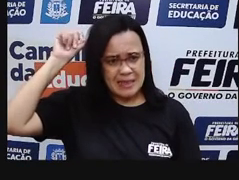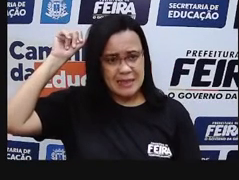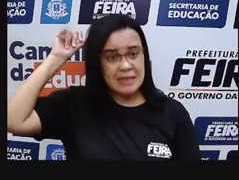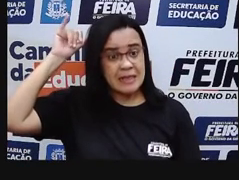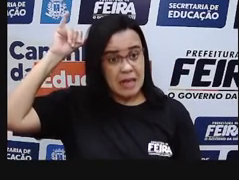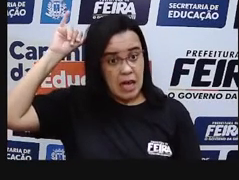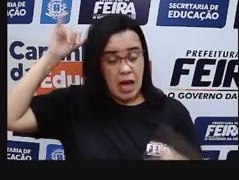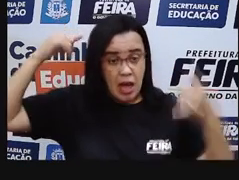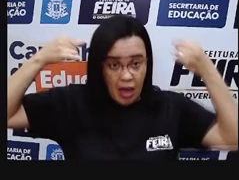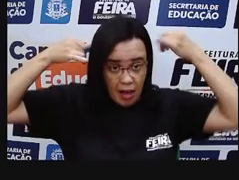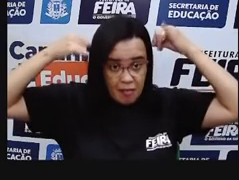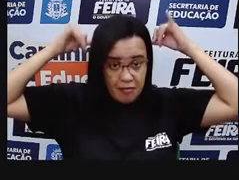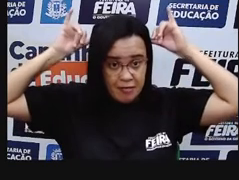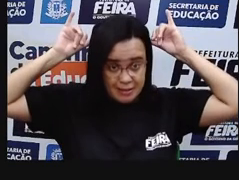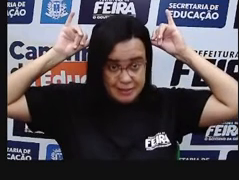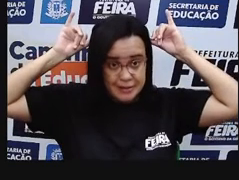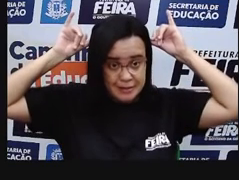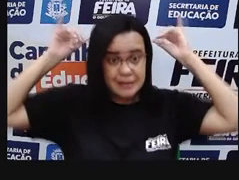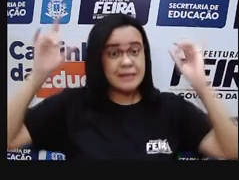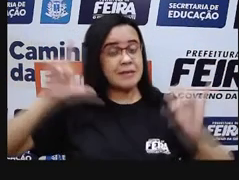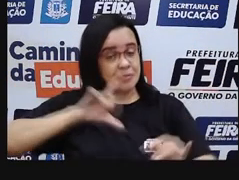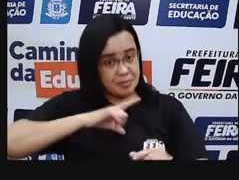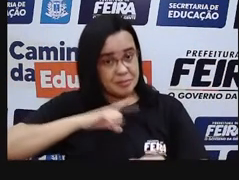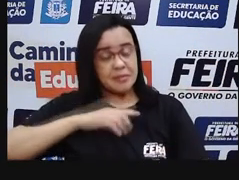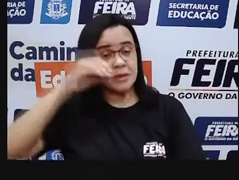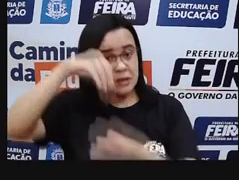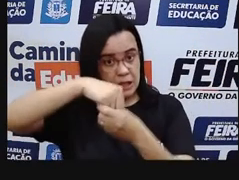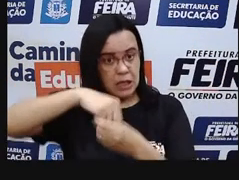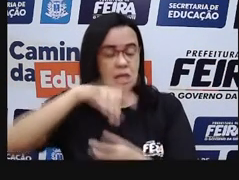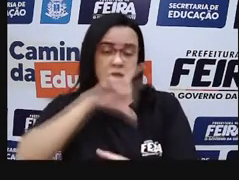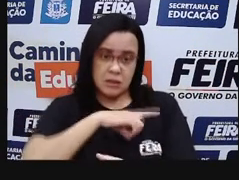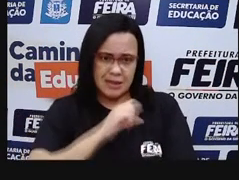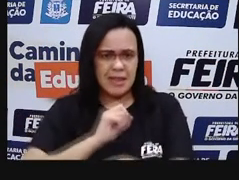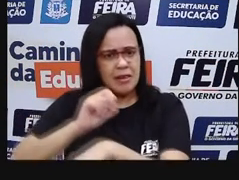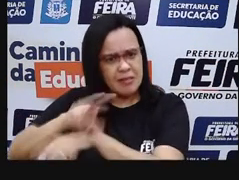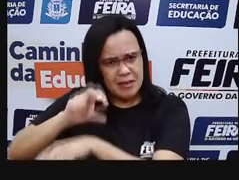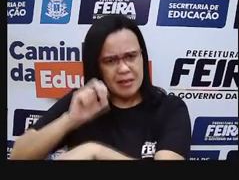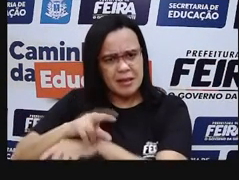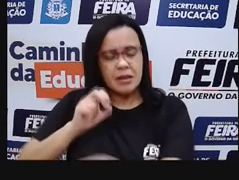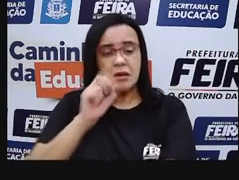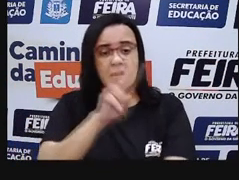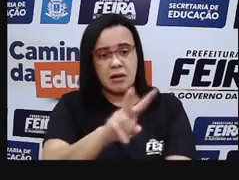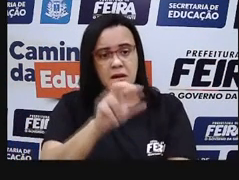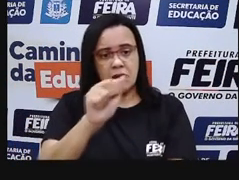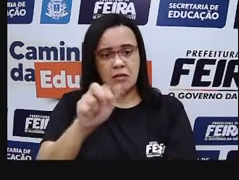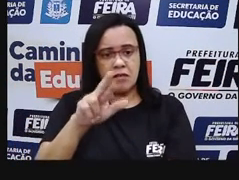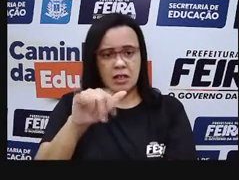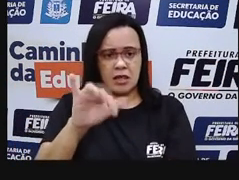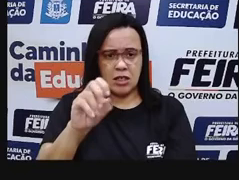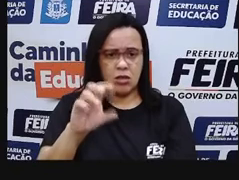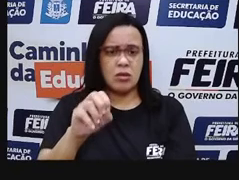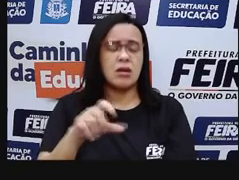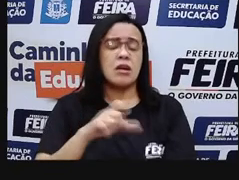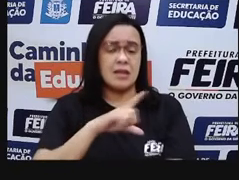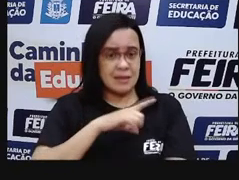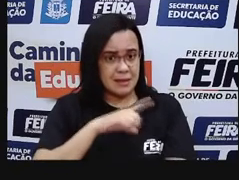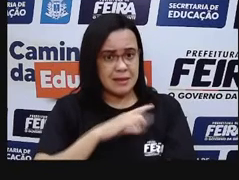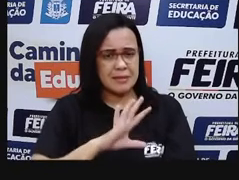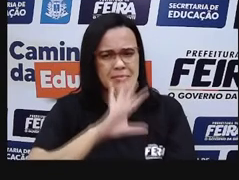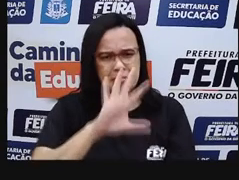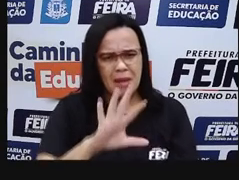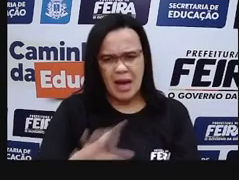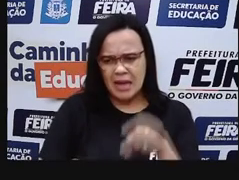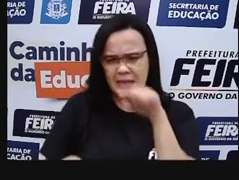varíola Porque existe varíola também no caso certo tinha a varíola eles não tinham levar eu mando